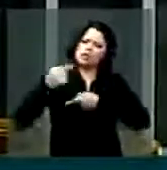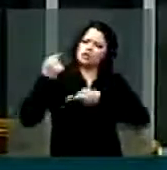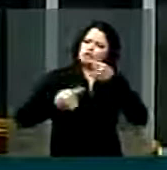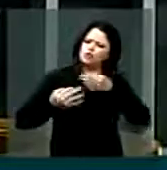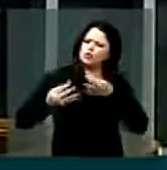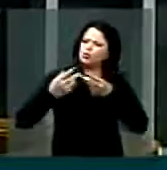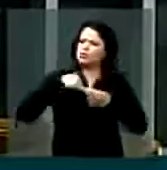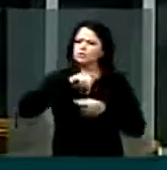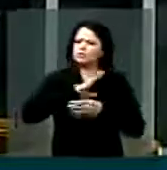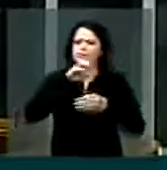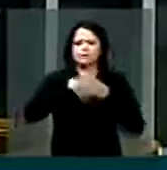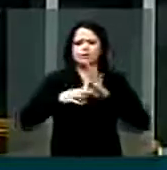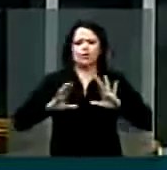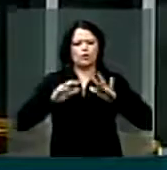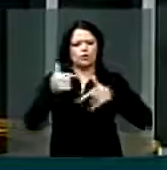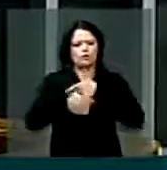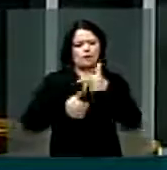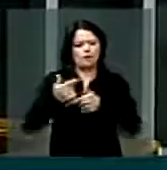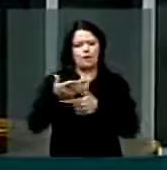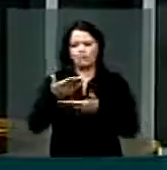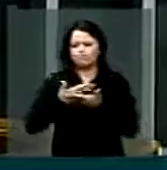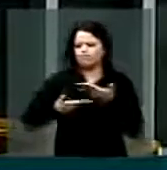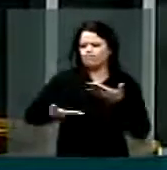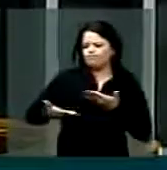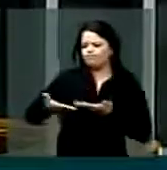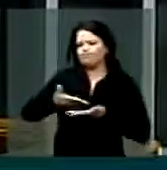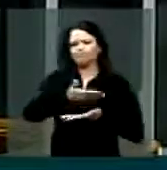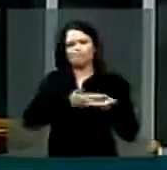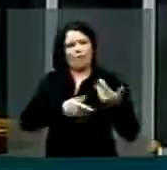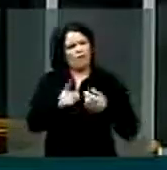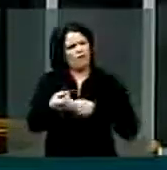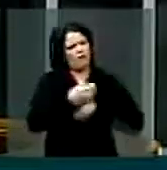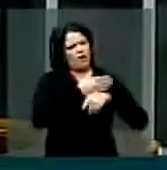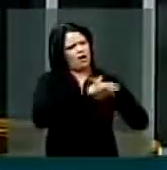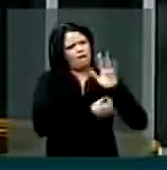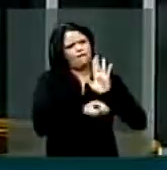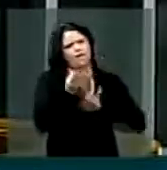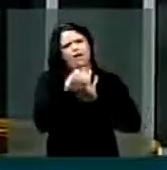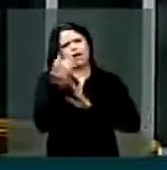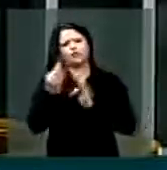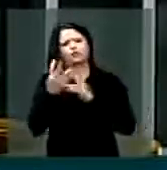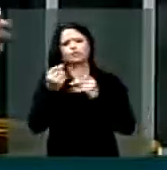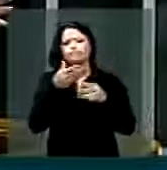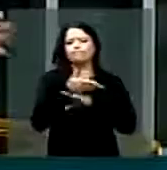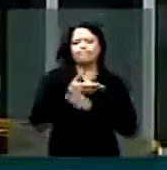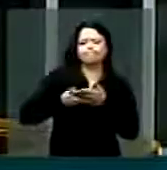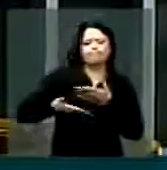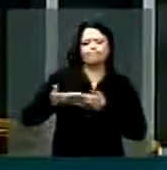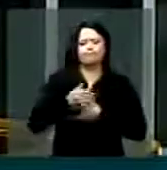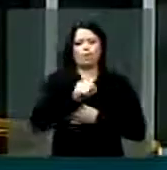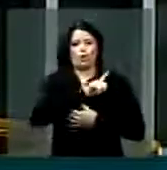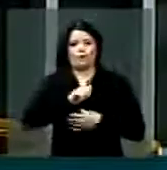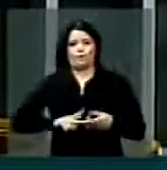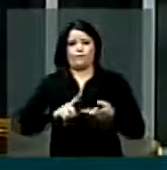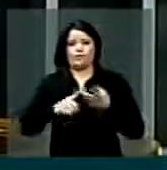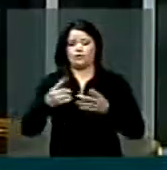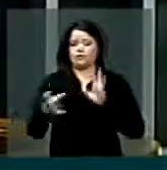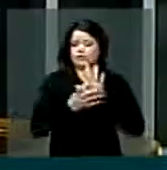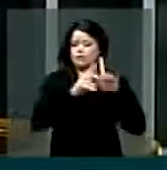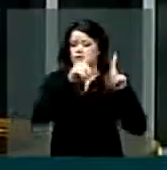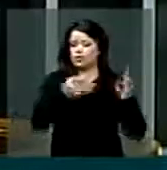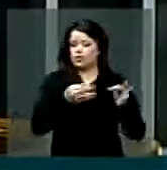temos funcionado na Comissão do Trabalho como mediadores. Vossa Excelência participou de vários momentos desses, de mediação entre governo e